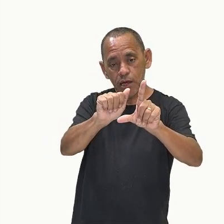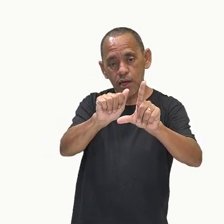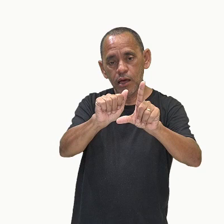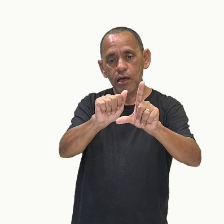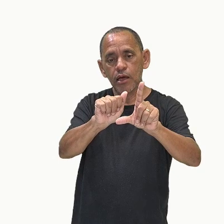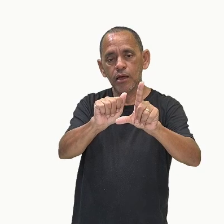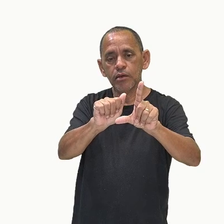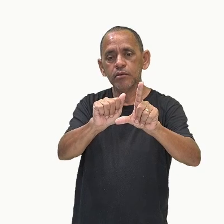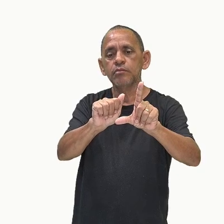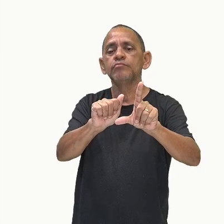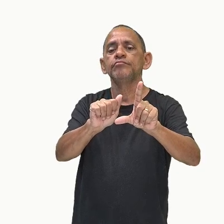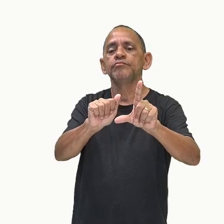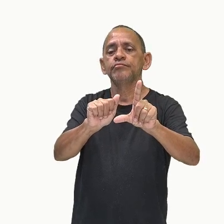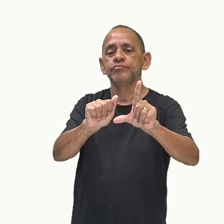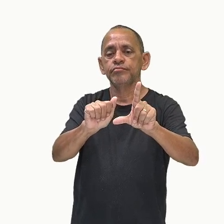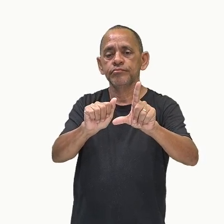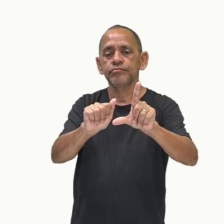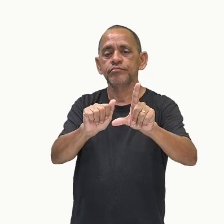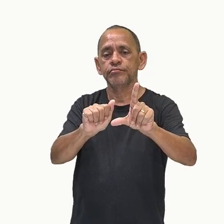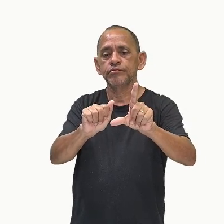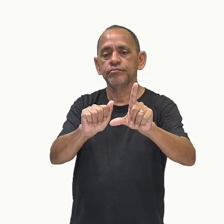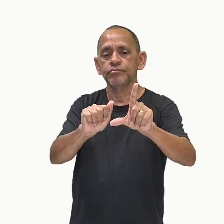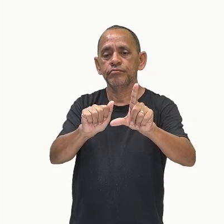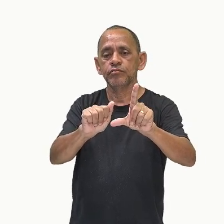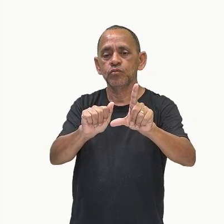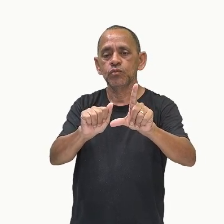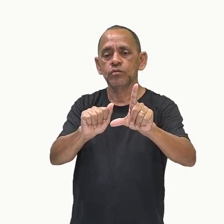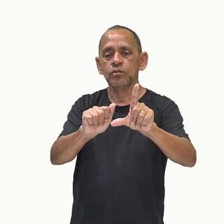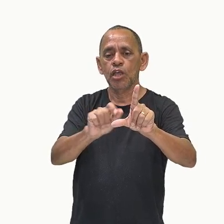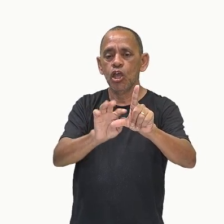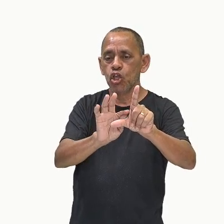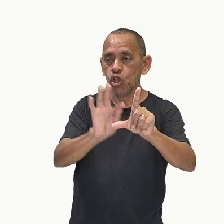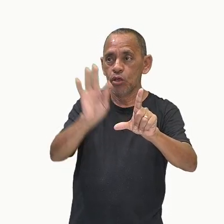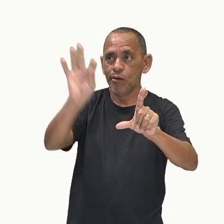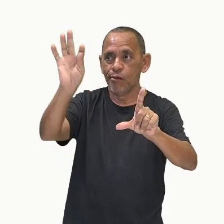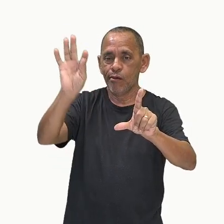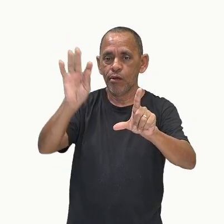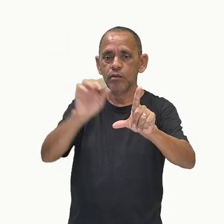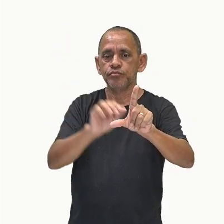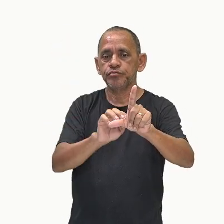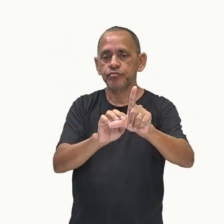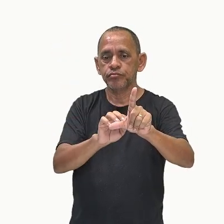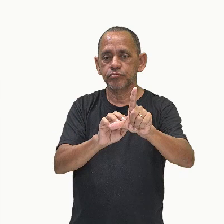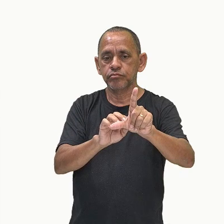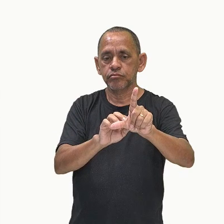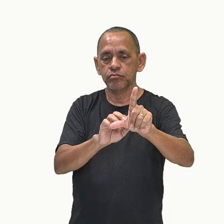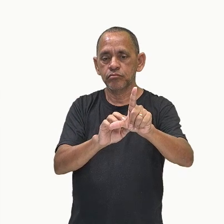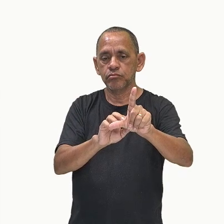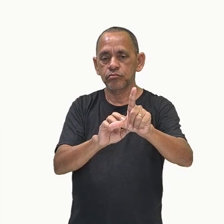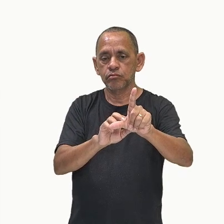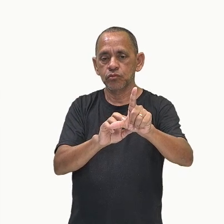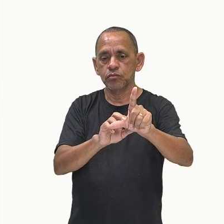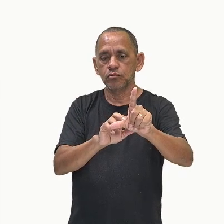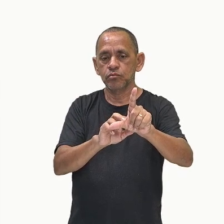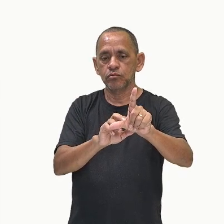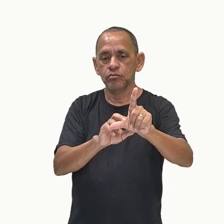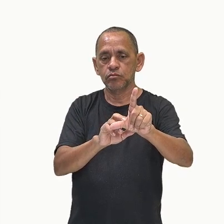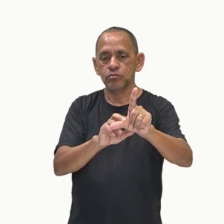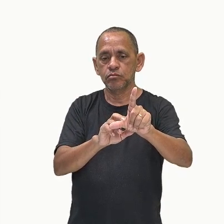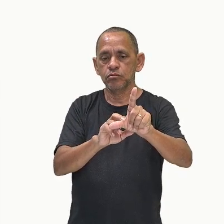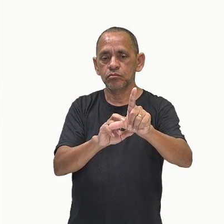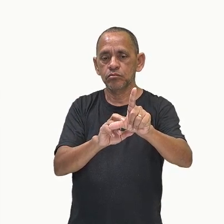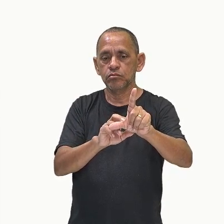A. Por quê? Tanto o x como o y aqui, estão se referindo ao ponto